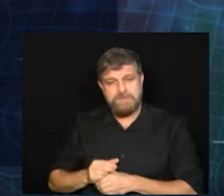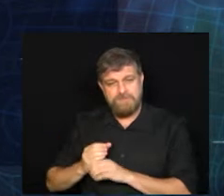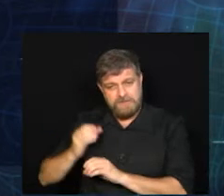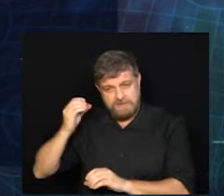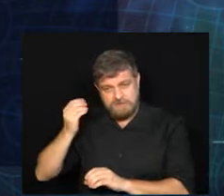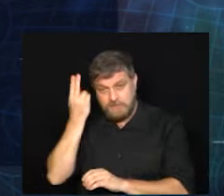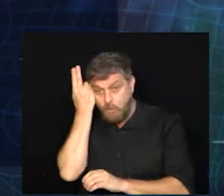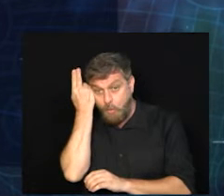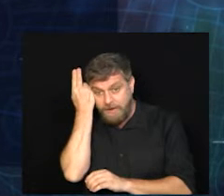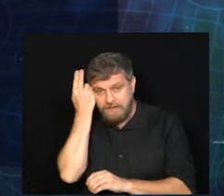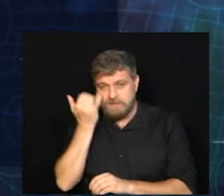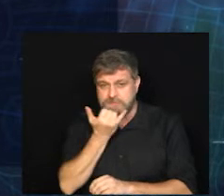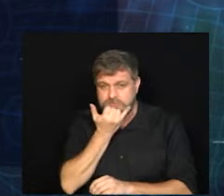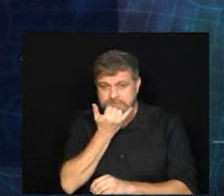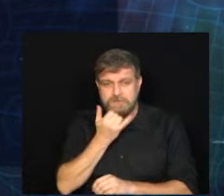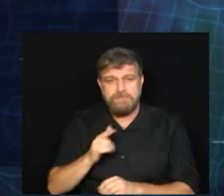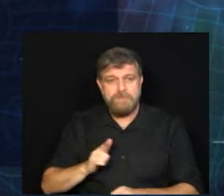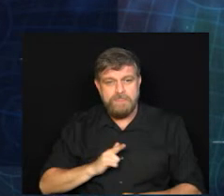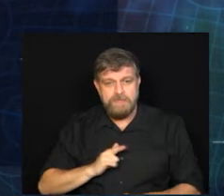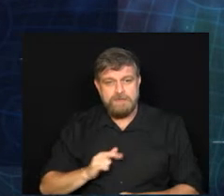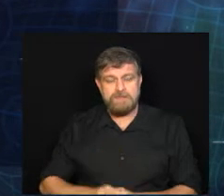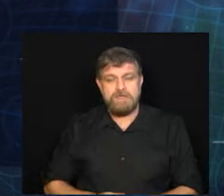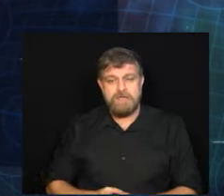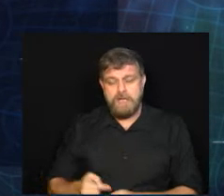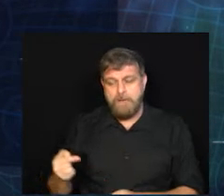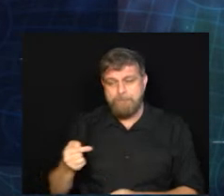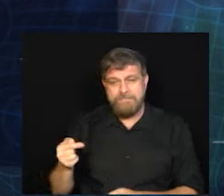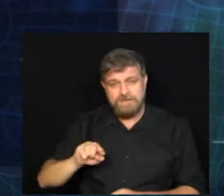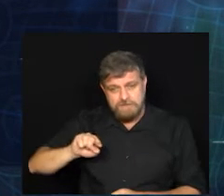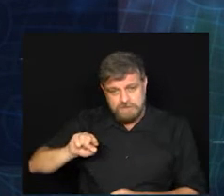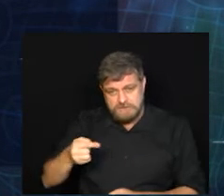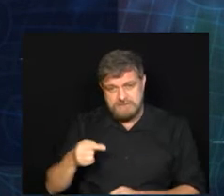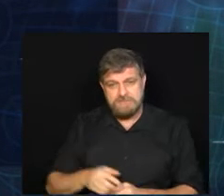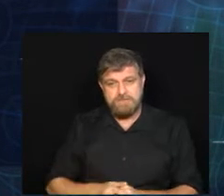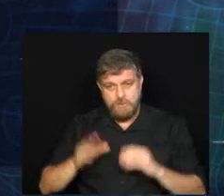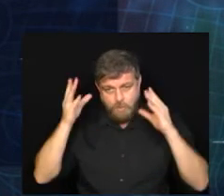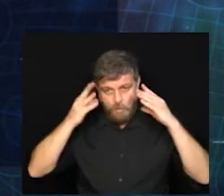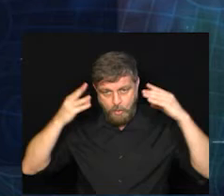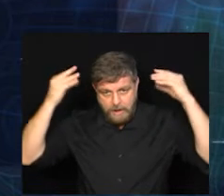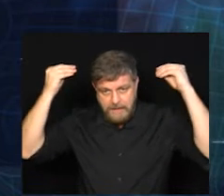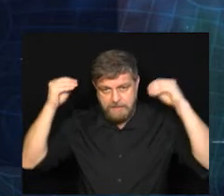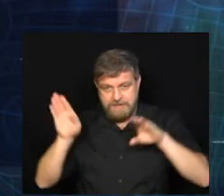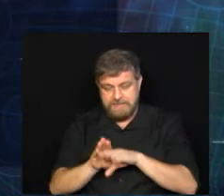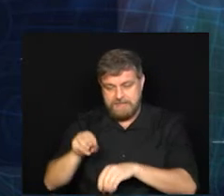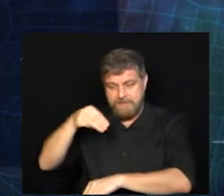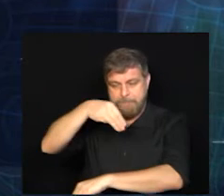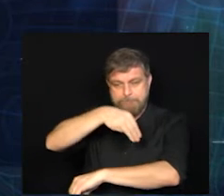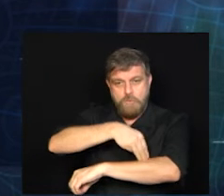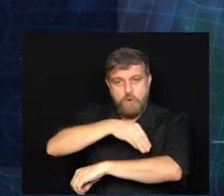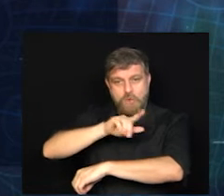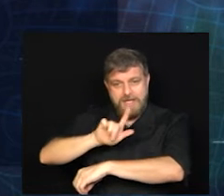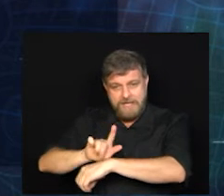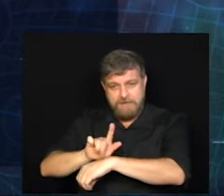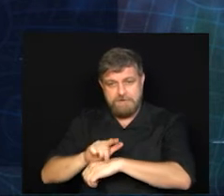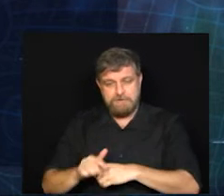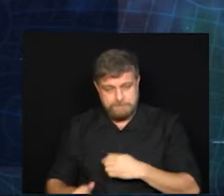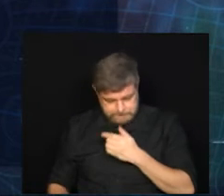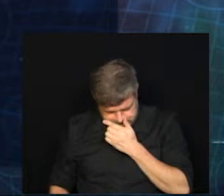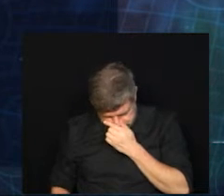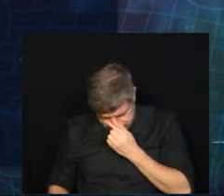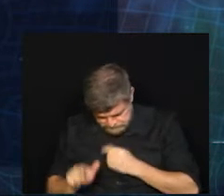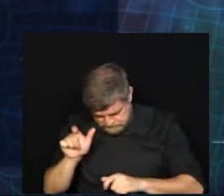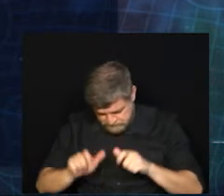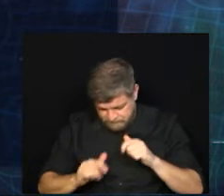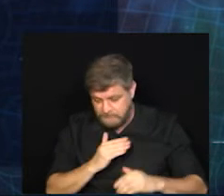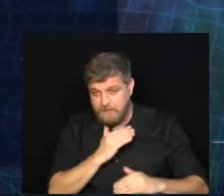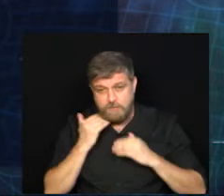únicas cidades da nossa região que tem menos de 1.000 casos, Olambra e Morungaba. Agora nós vamos falar dos óbitos na